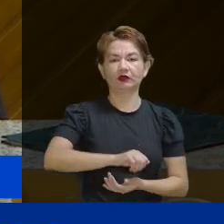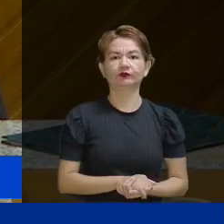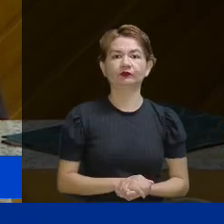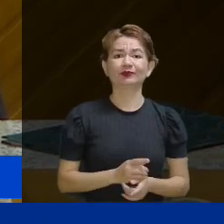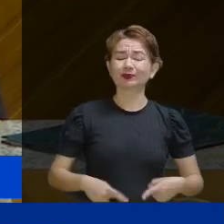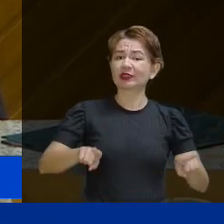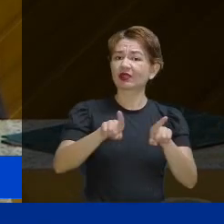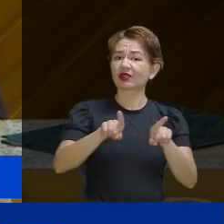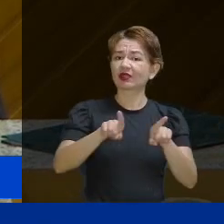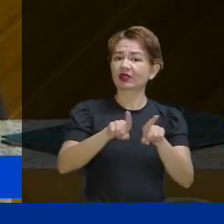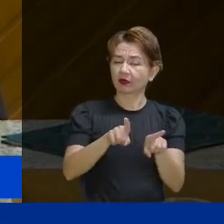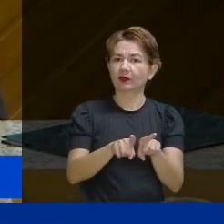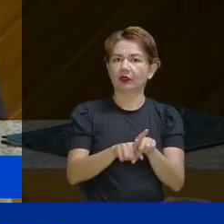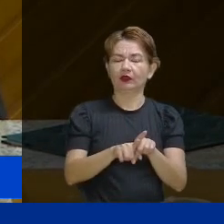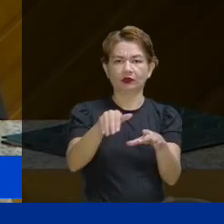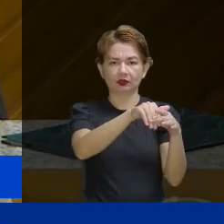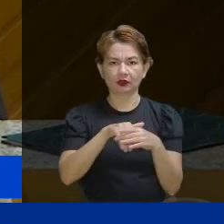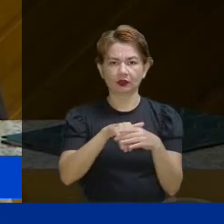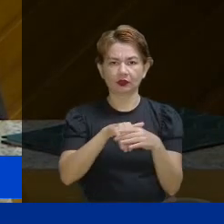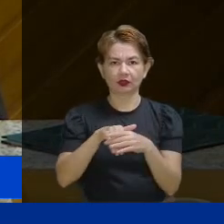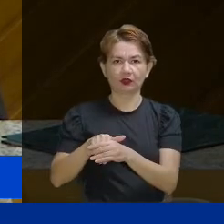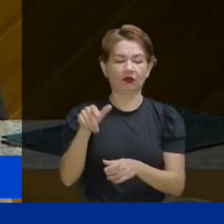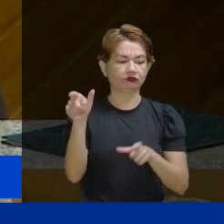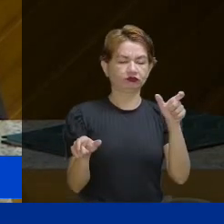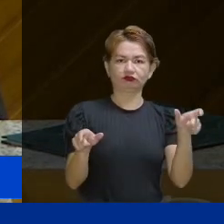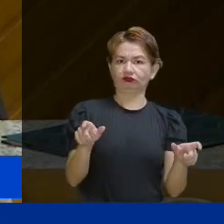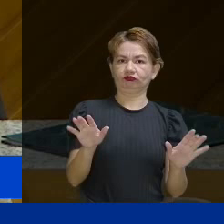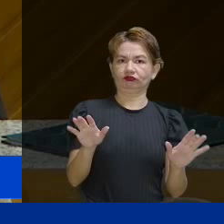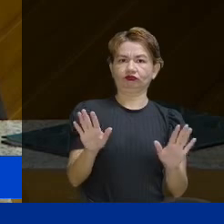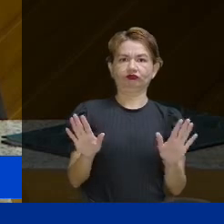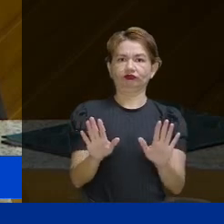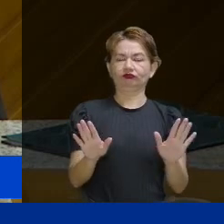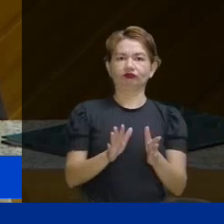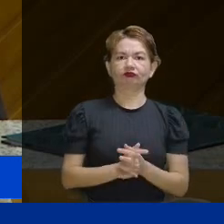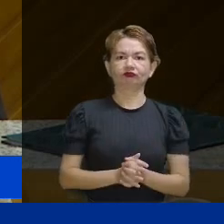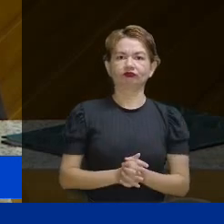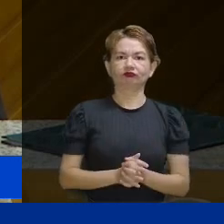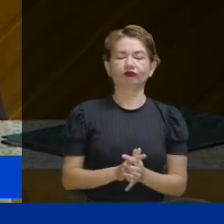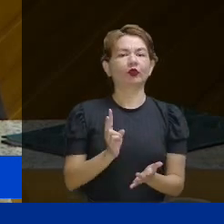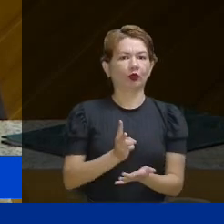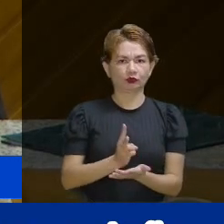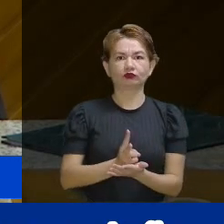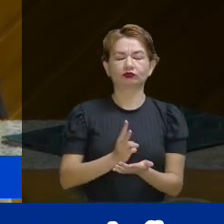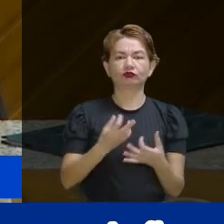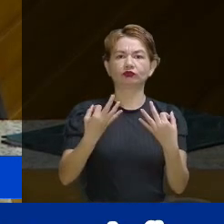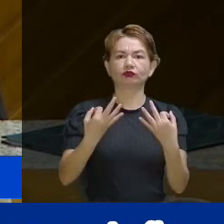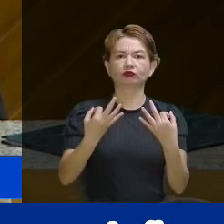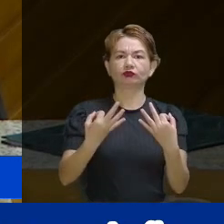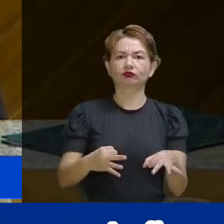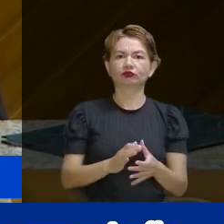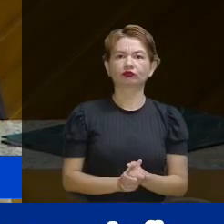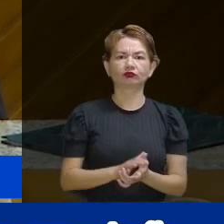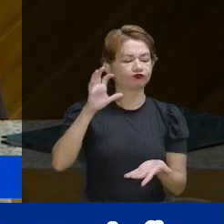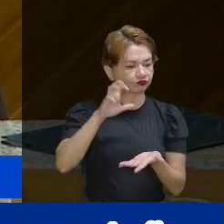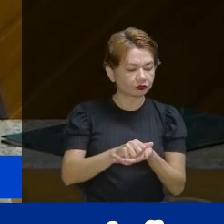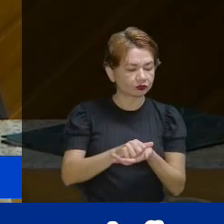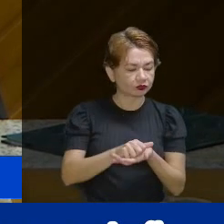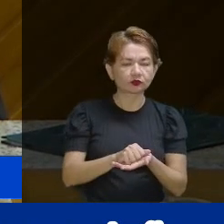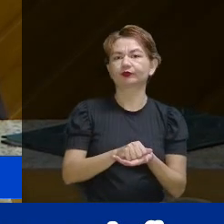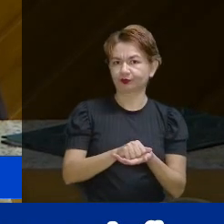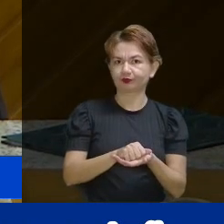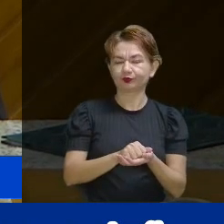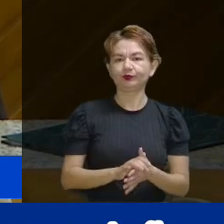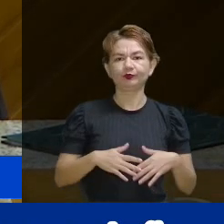disso, destacou-se nos acordos que as partes não negaram os diálogos extraídos. Isso está muito bem registrado lá. Então,